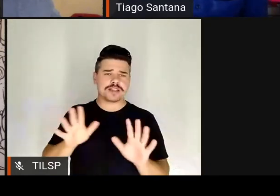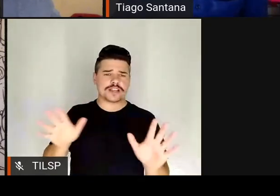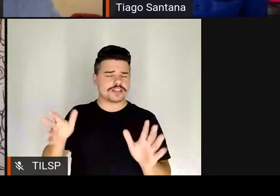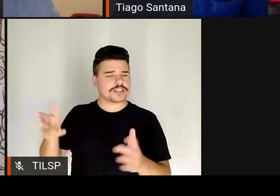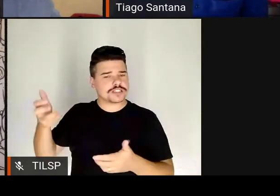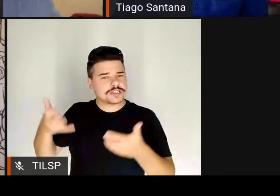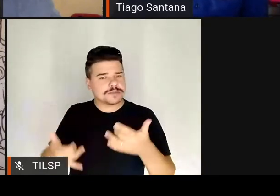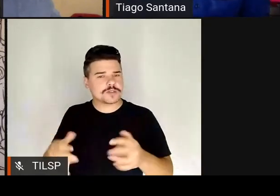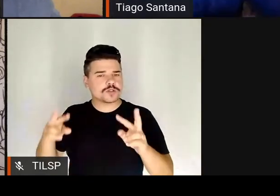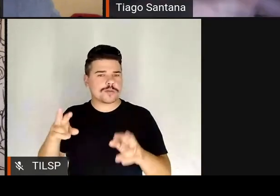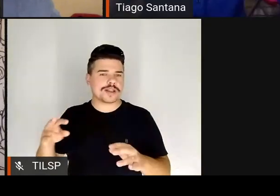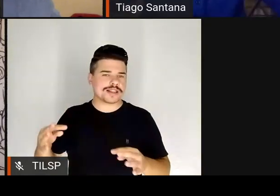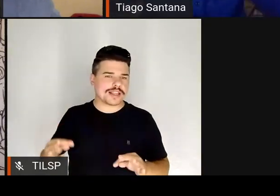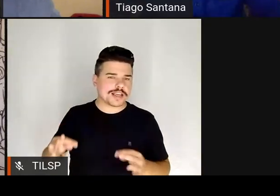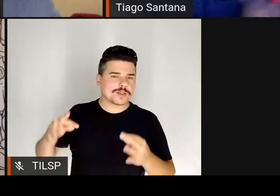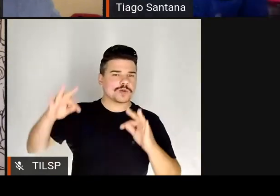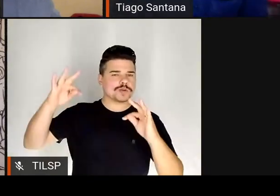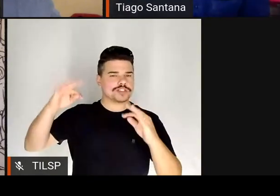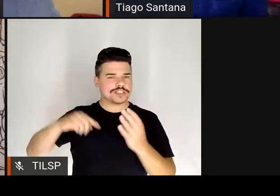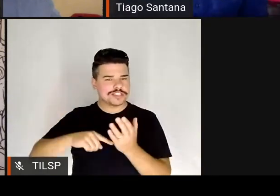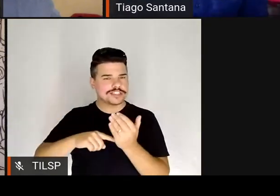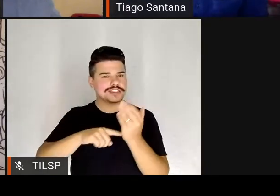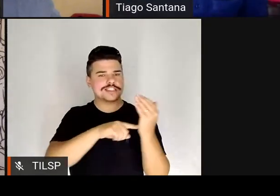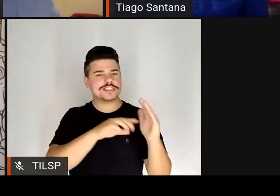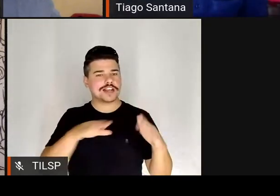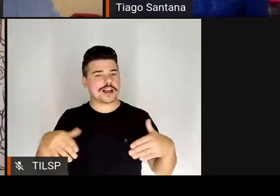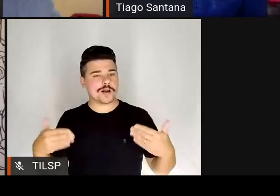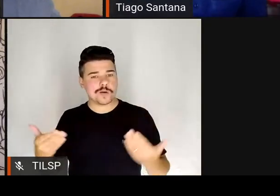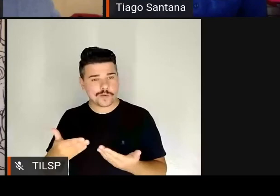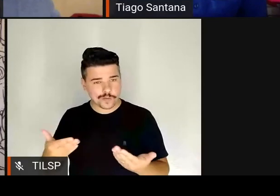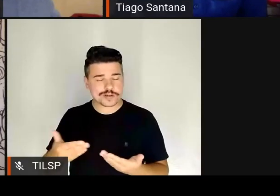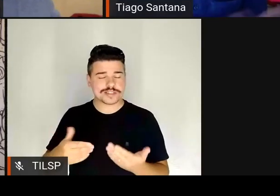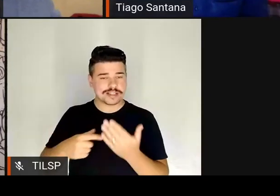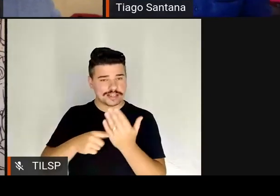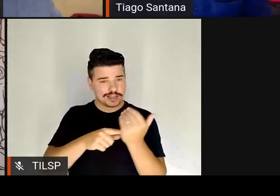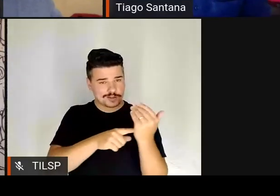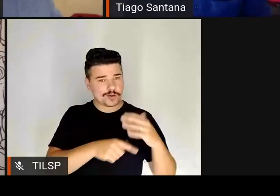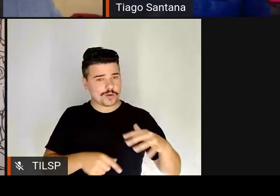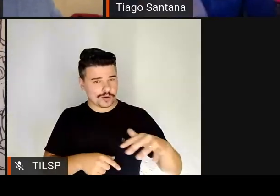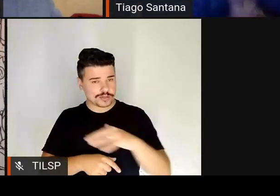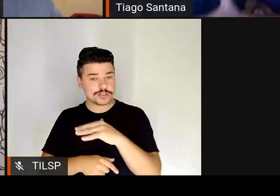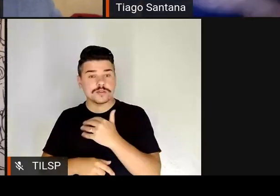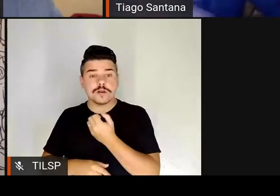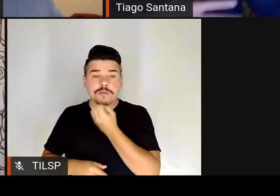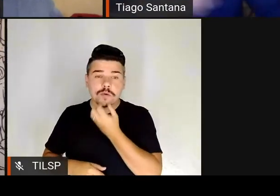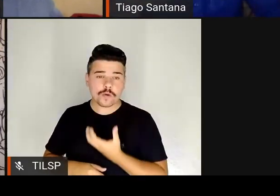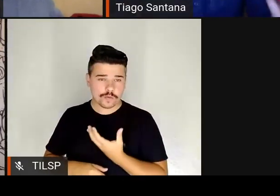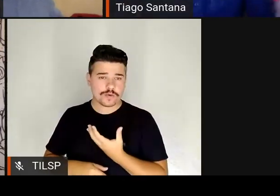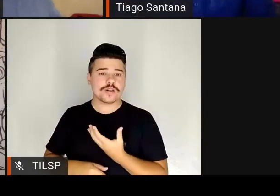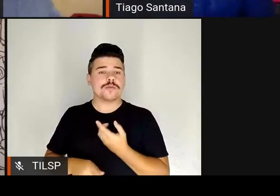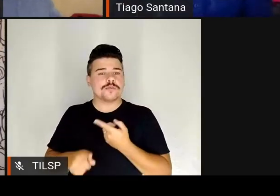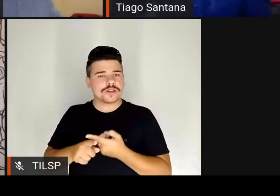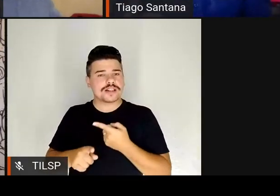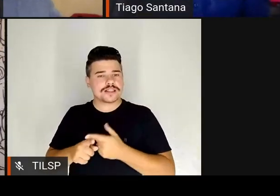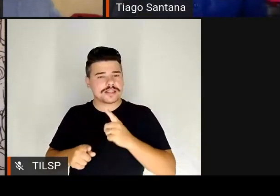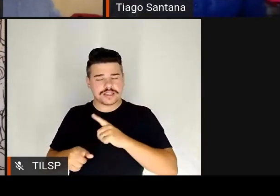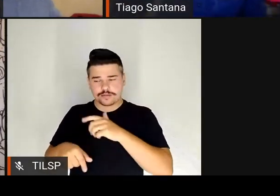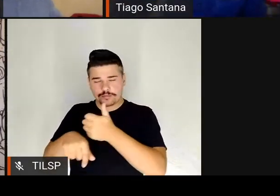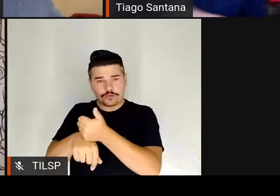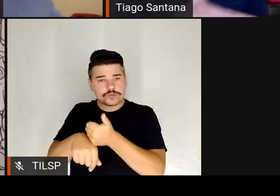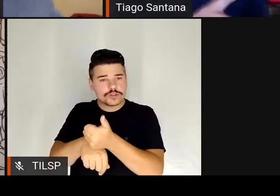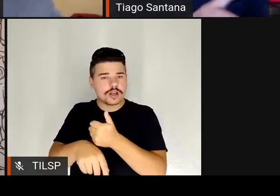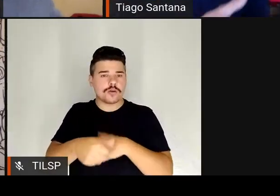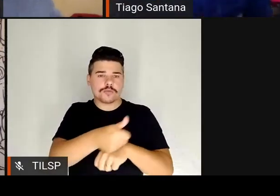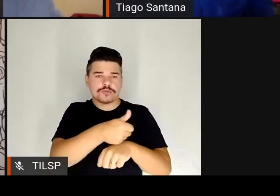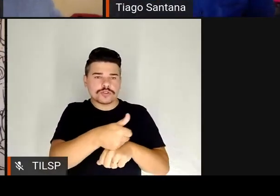da tecnologia que hoje, né, a gente vive realmente num mundo tecnológico, isso também é uma coisa boa, porque inclusive tem canais onde